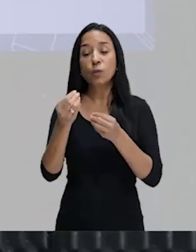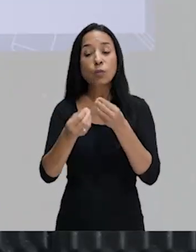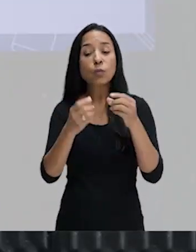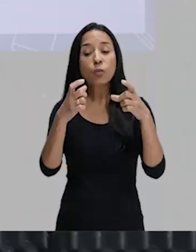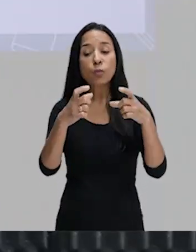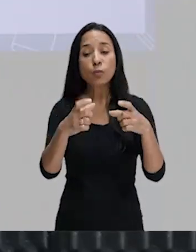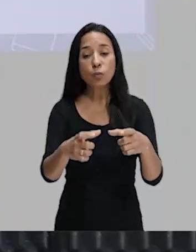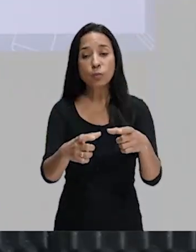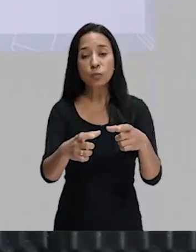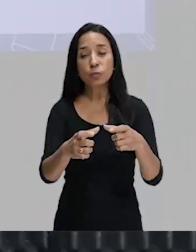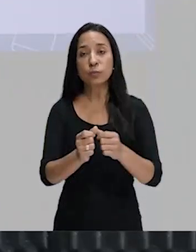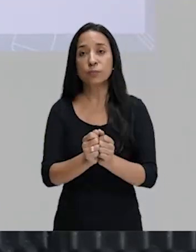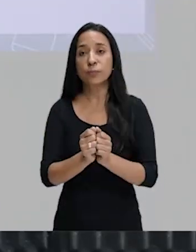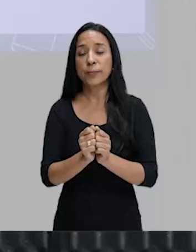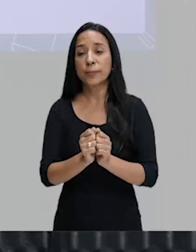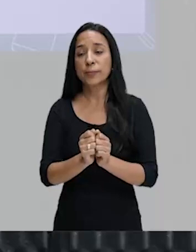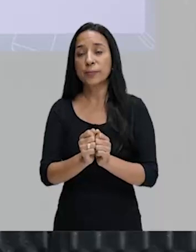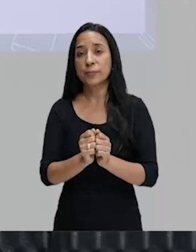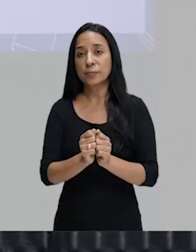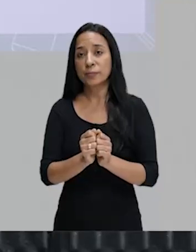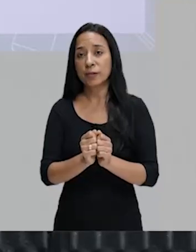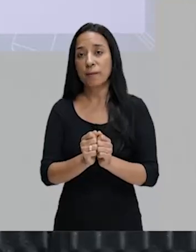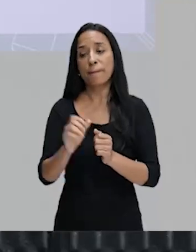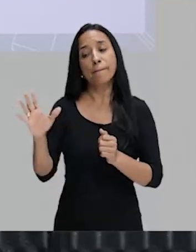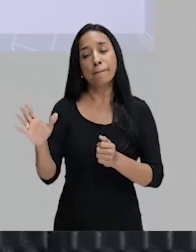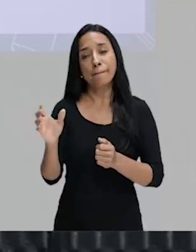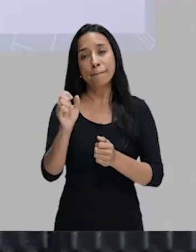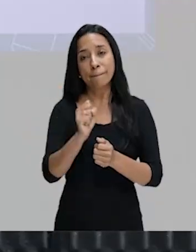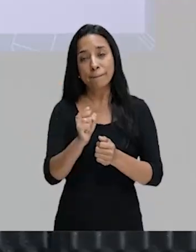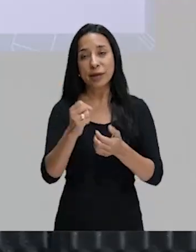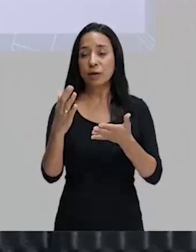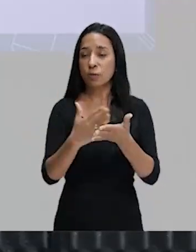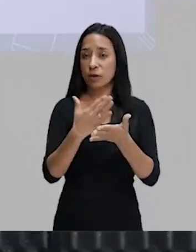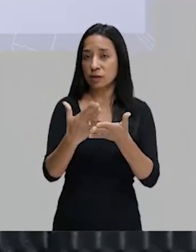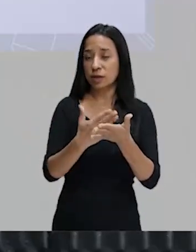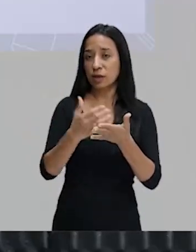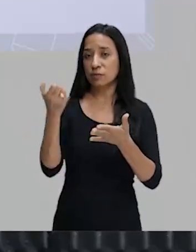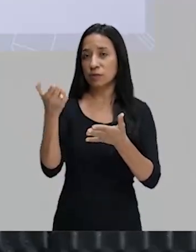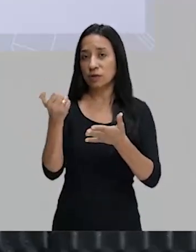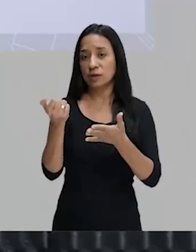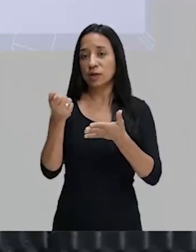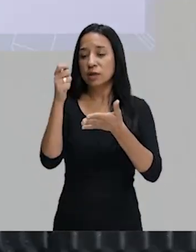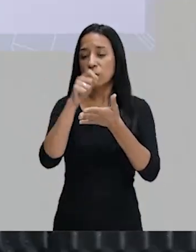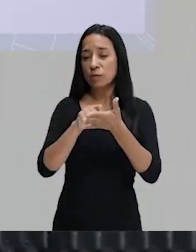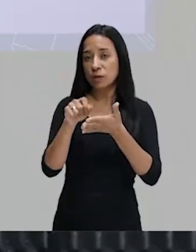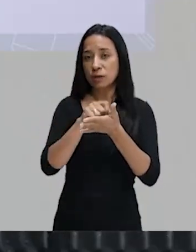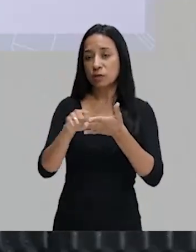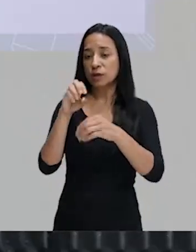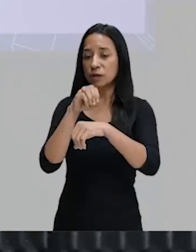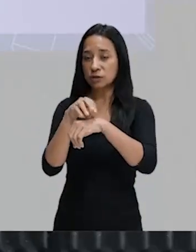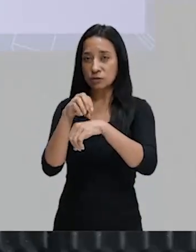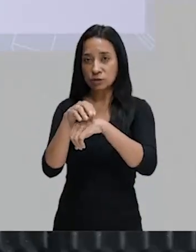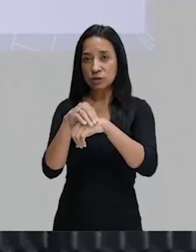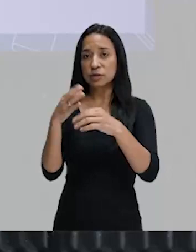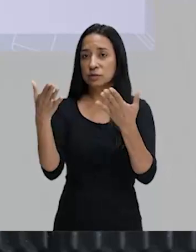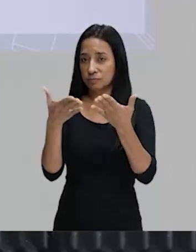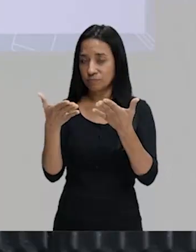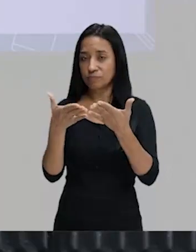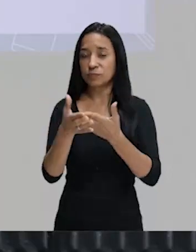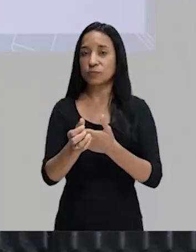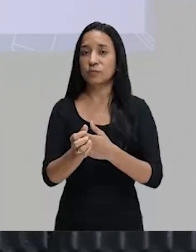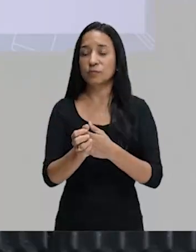Fechado? Então, pega aí teu caderno, pega a tua caneta, teu lápis, teu marca-texto, para anotar as dicas que eu vou te passar